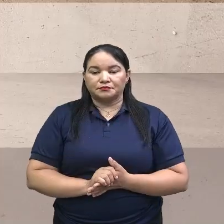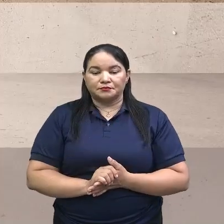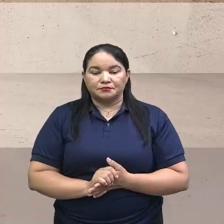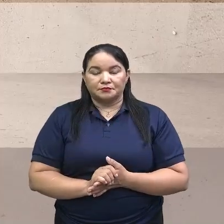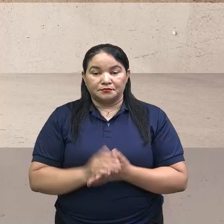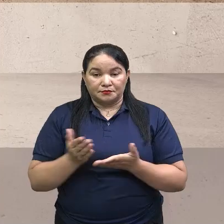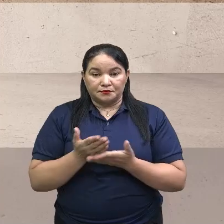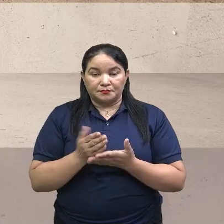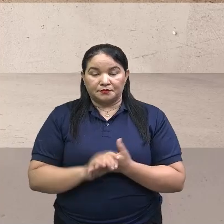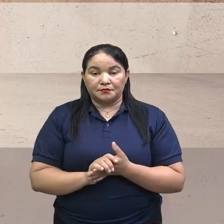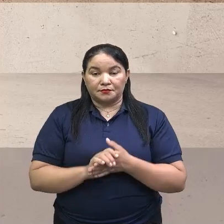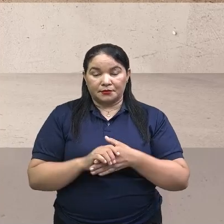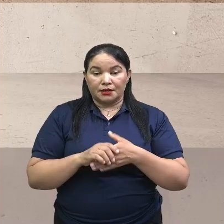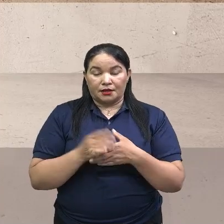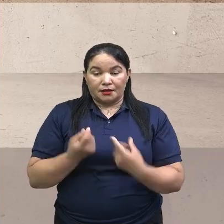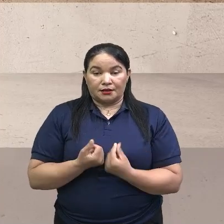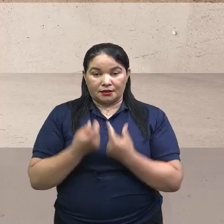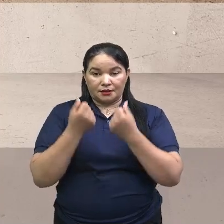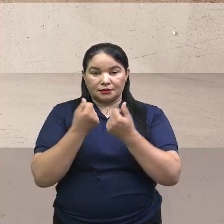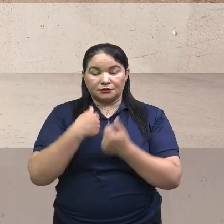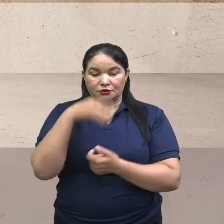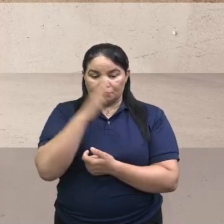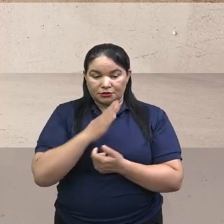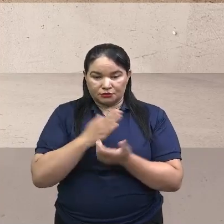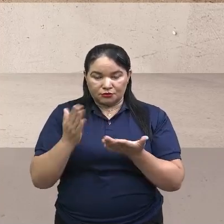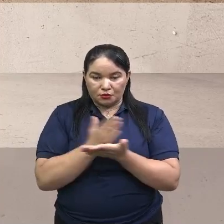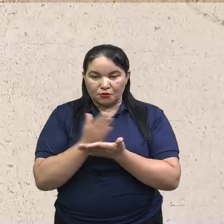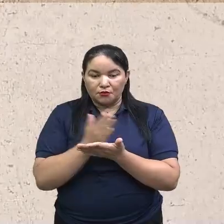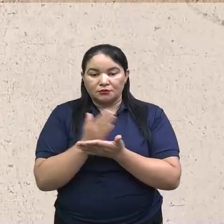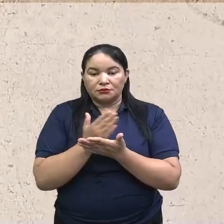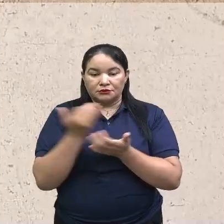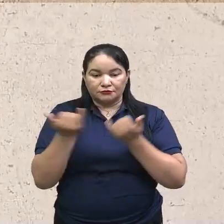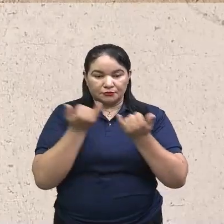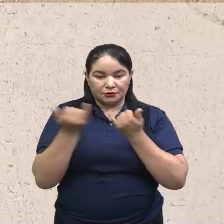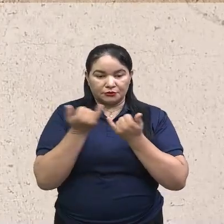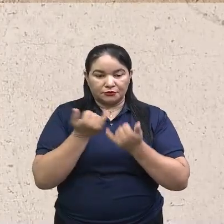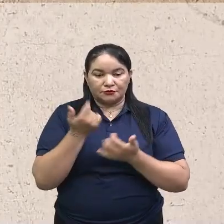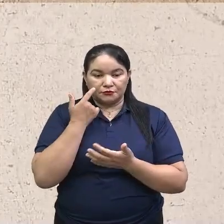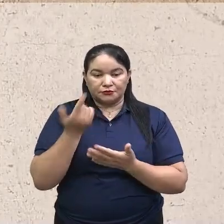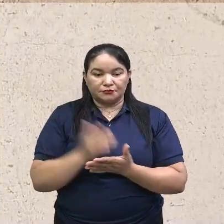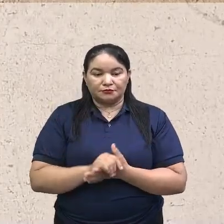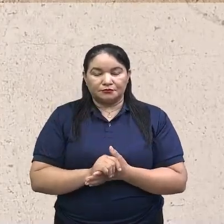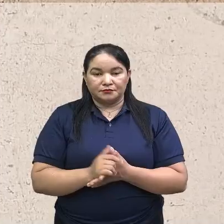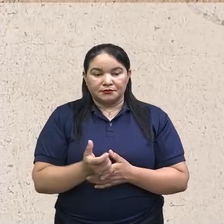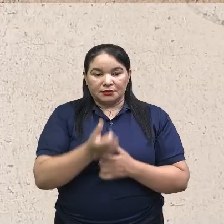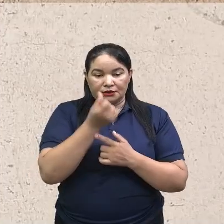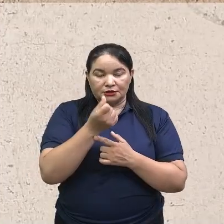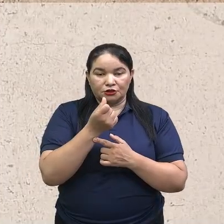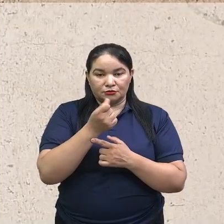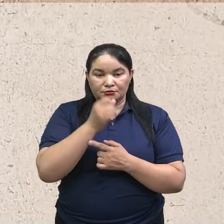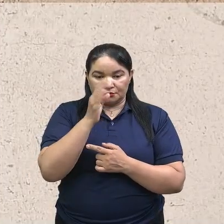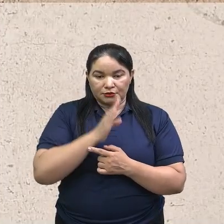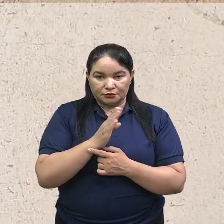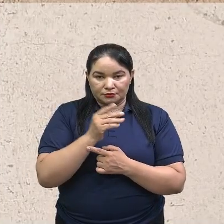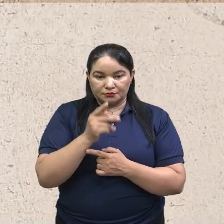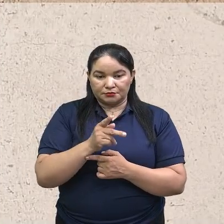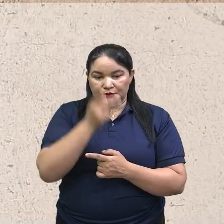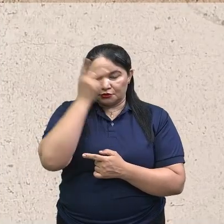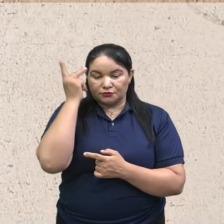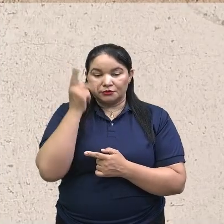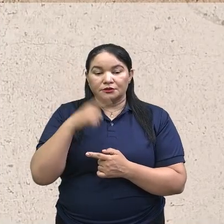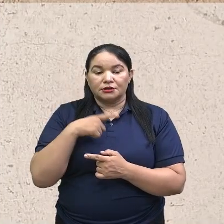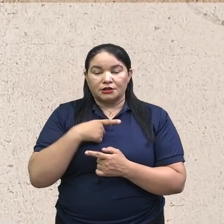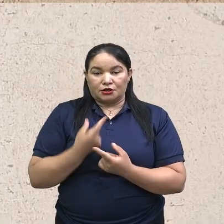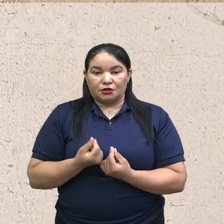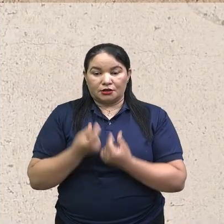Concentração de riqueza no Brasil, alguns dados. Observem, 6 brasileiros têm a riqueza